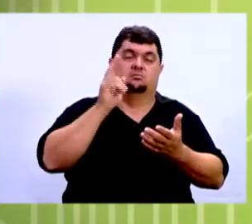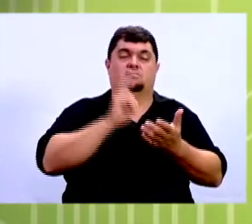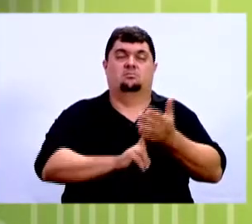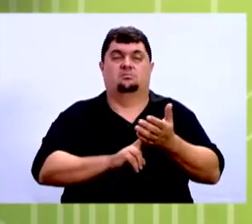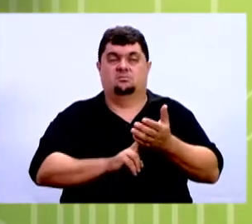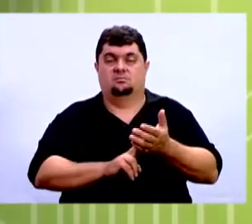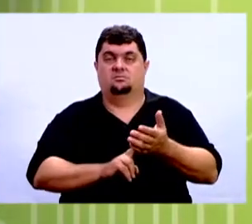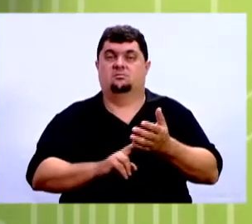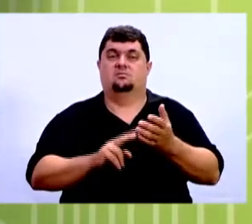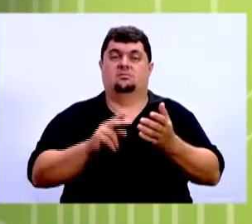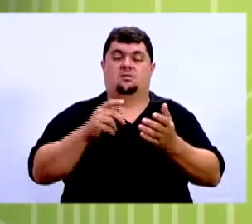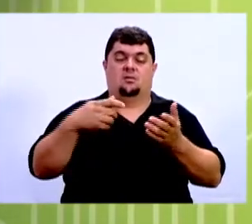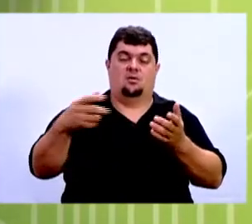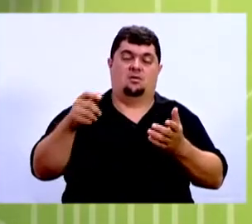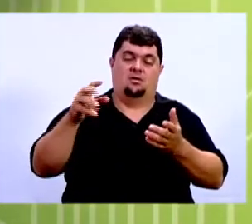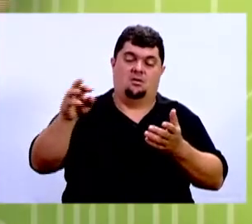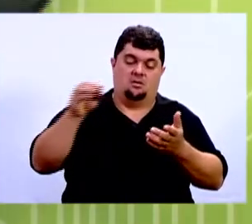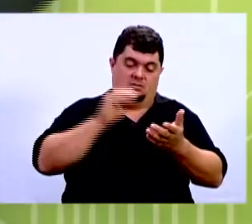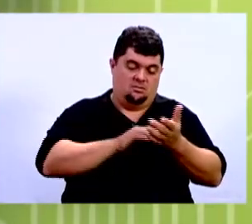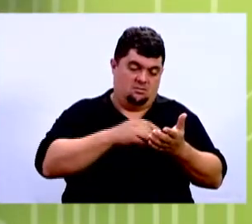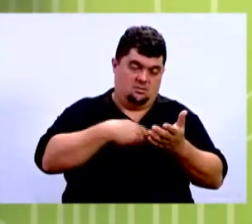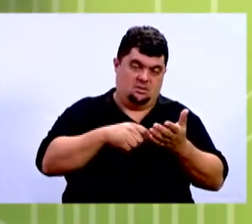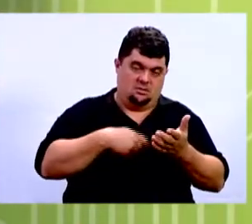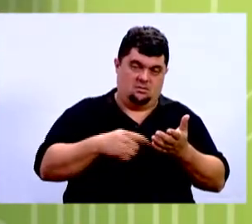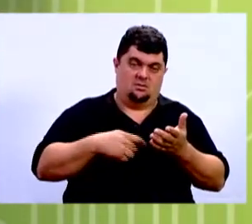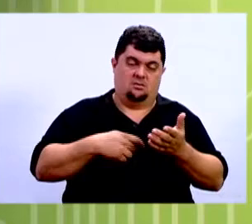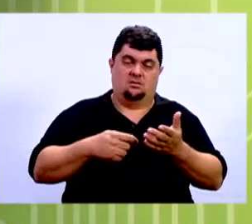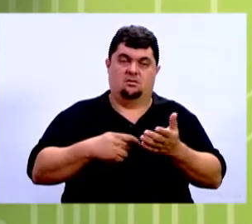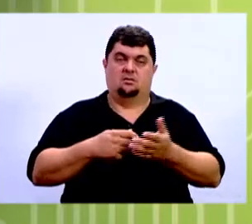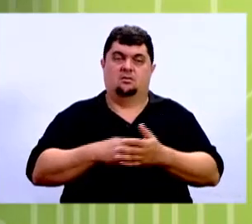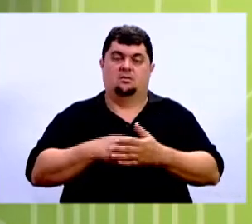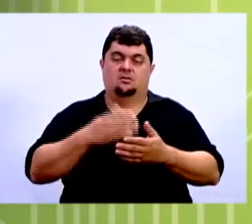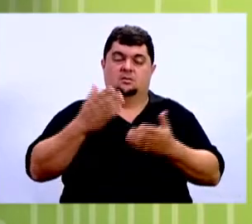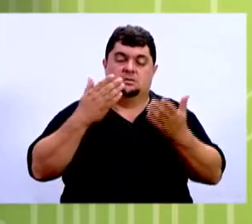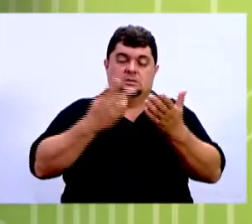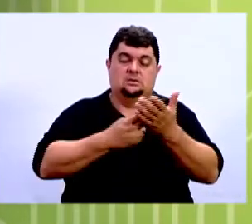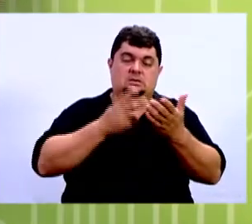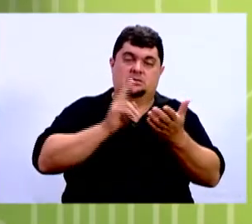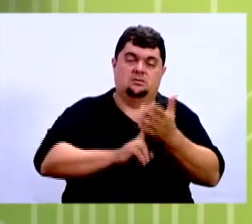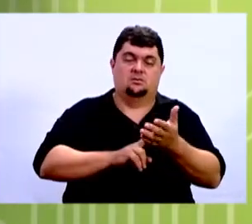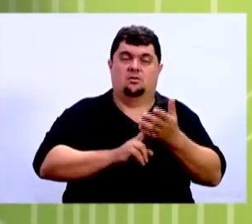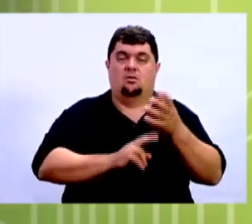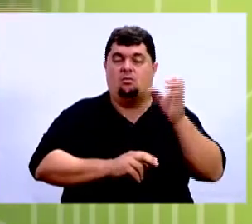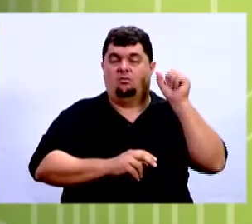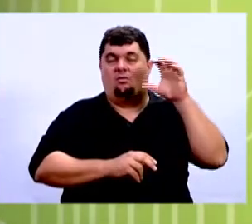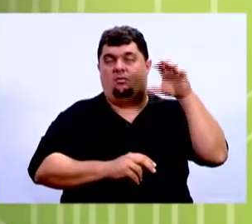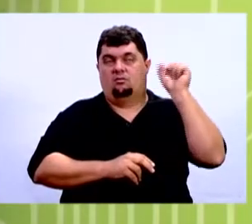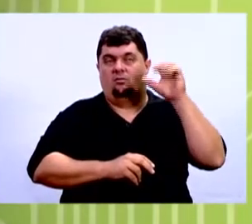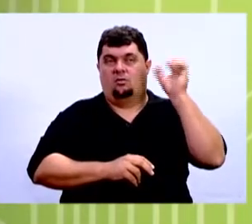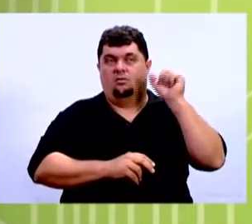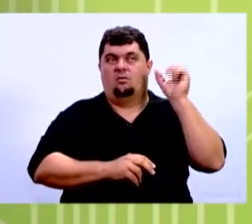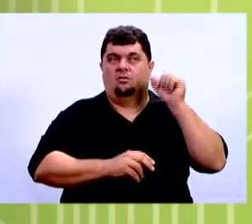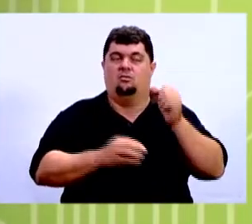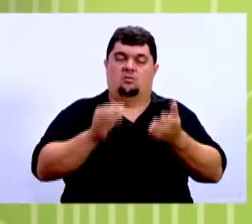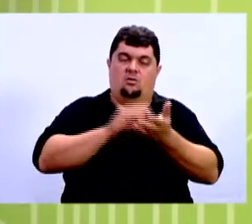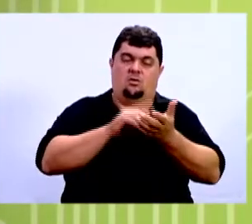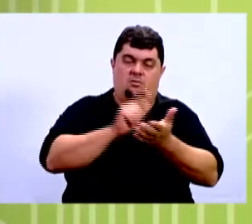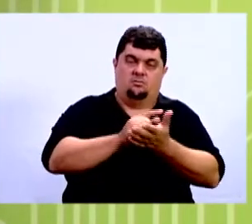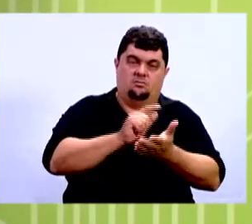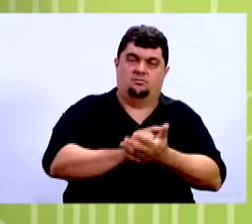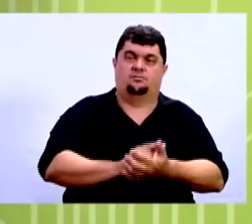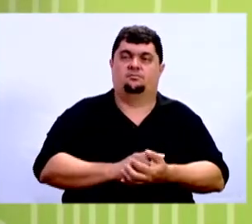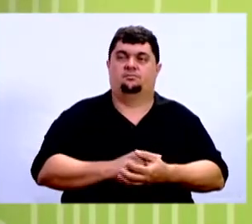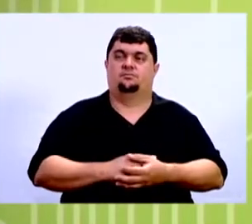jogando para o papel que a pessoa está dizendo e você ficar fazendo essa análise de interpretação. Ouve e coloca no papel, correto?